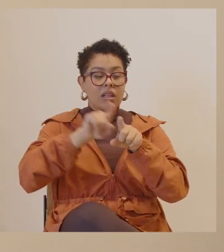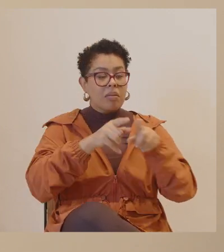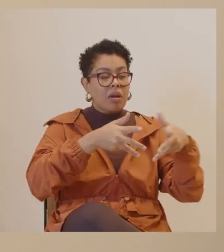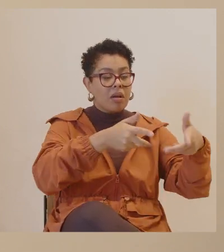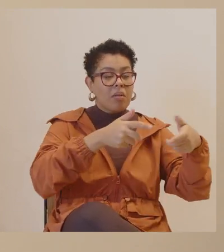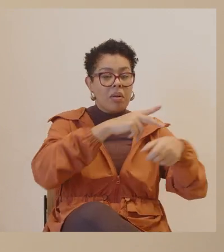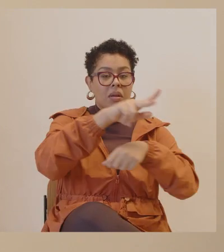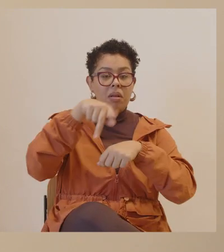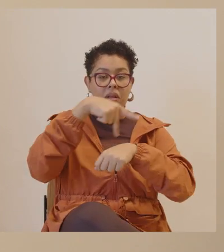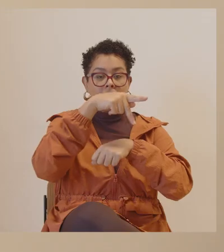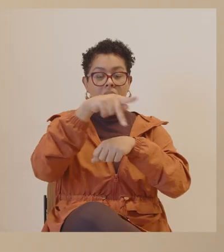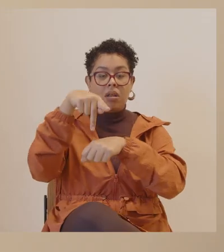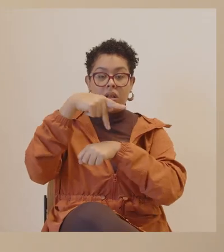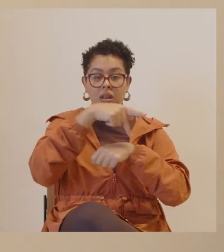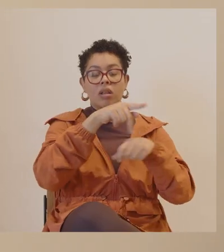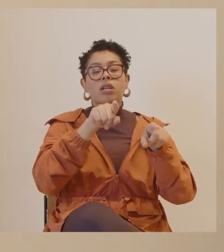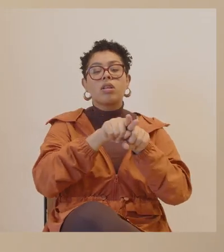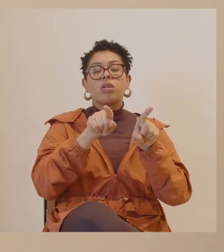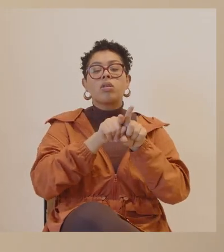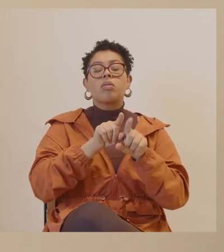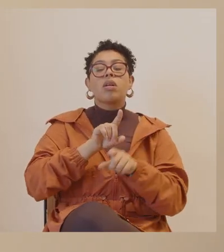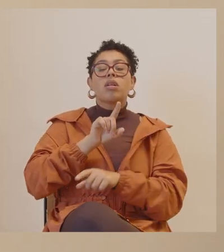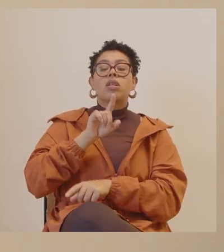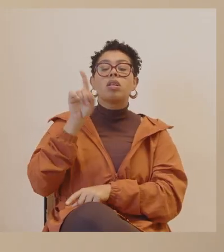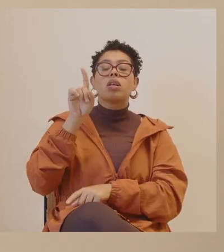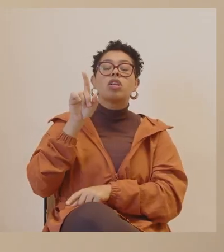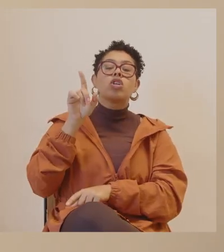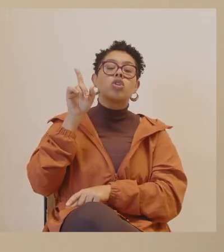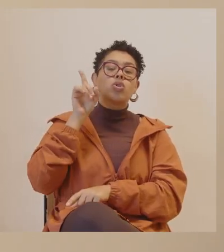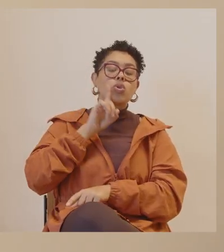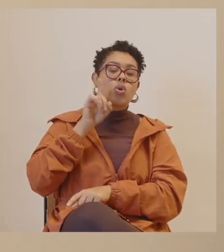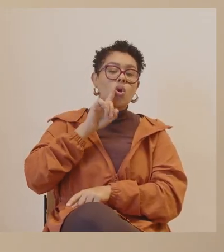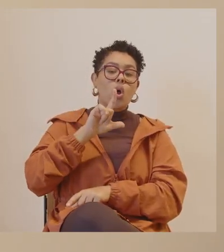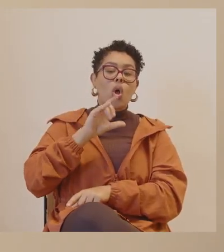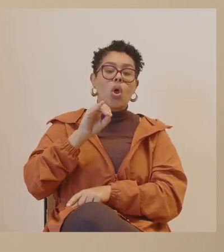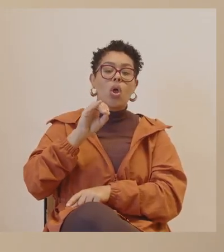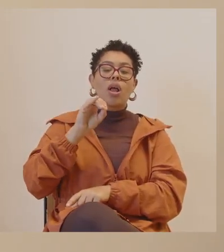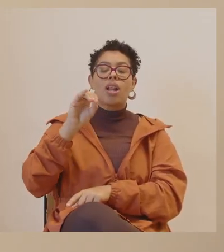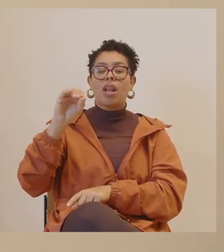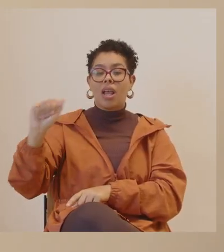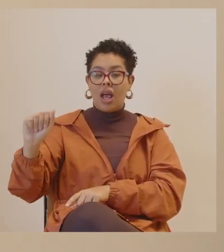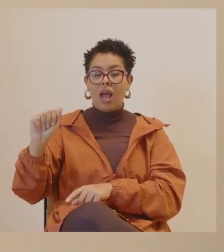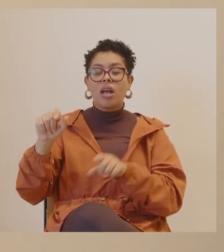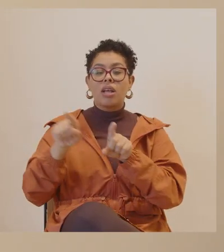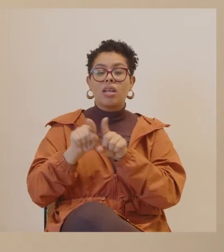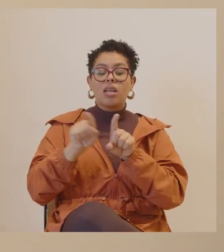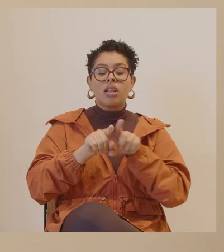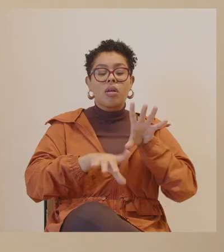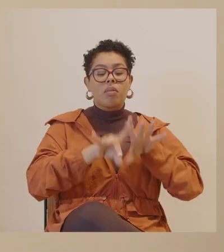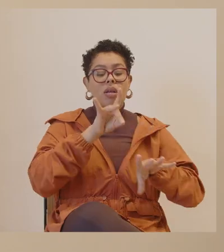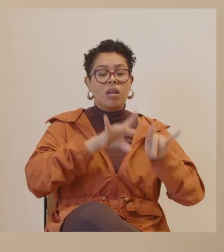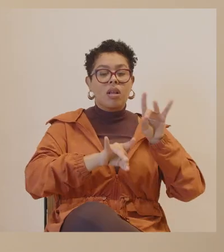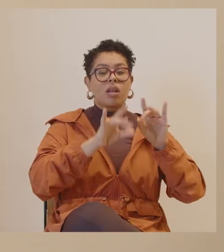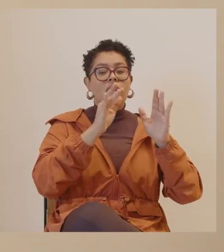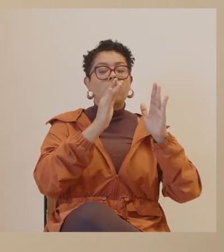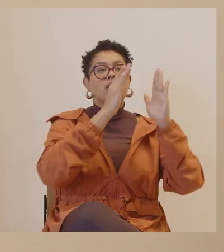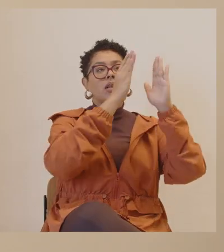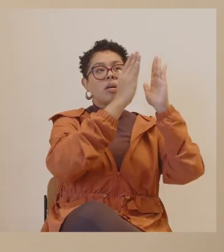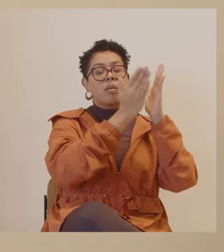pesquisadora visitante no Getty Research Institute, em Los Angeles, e pesquisadora curatorial na Biblioteca Hertziana, em